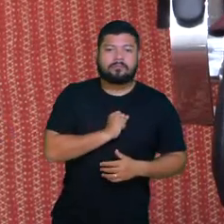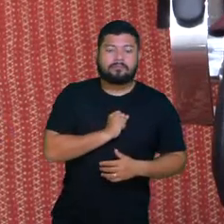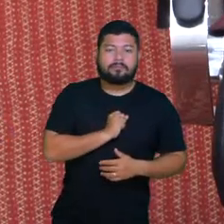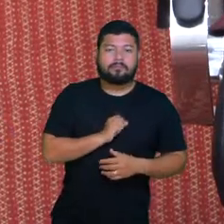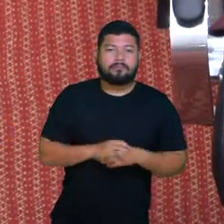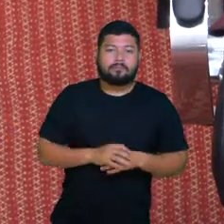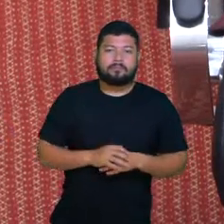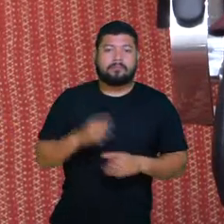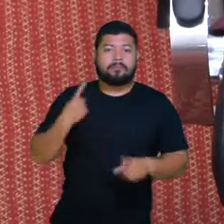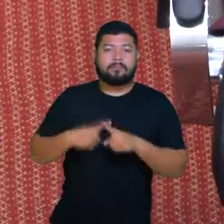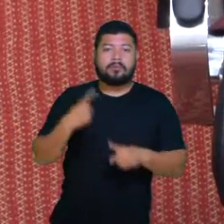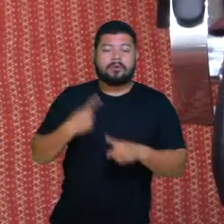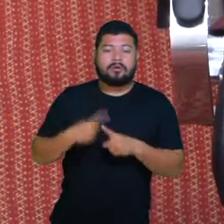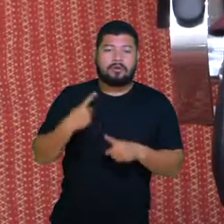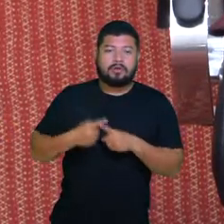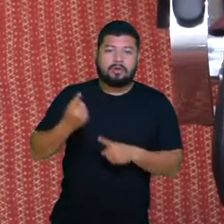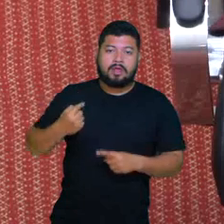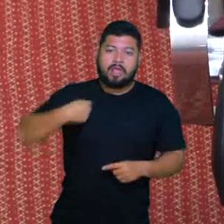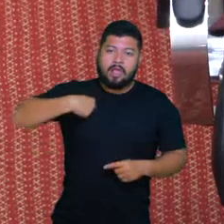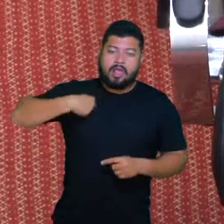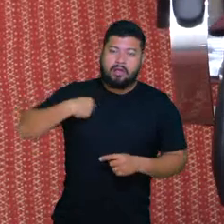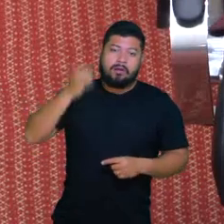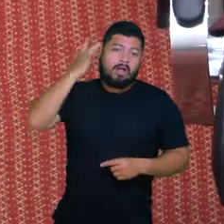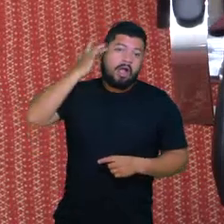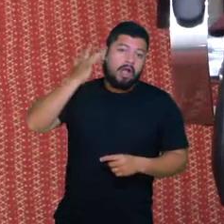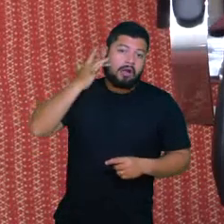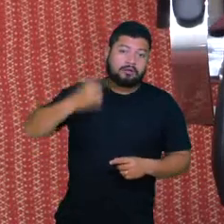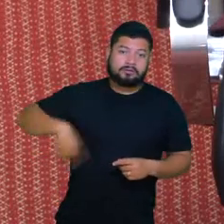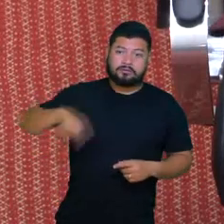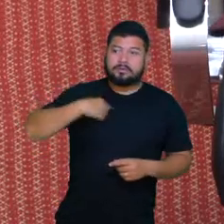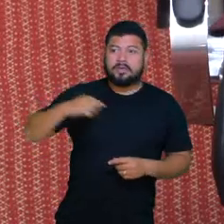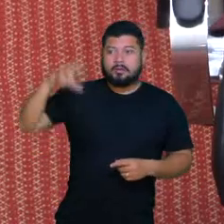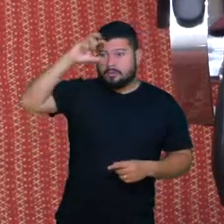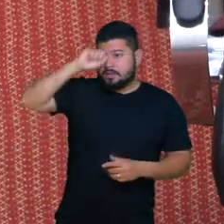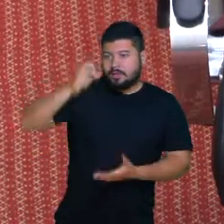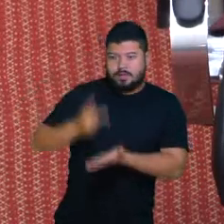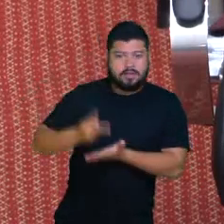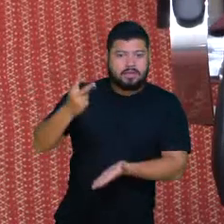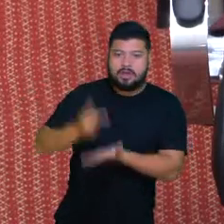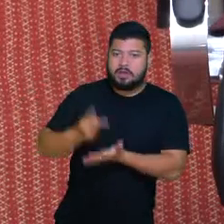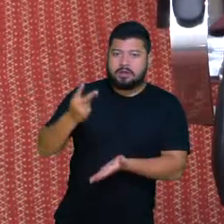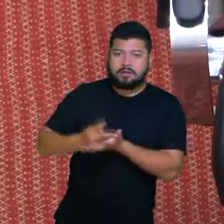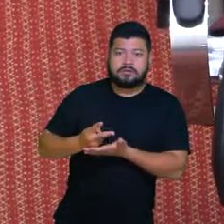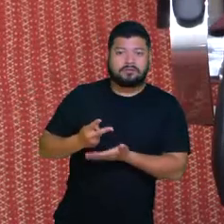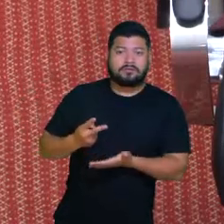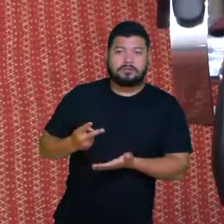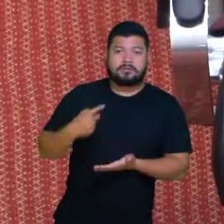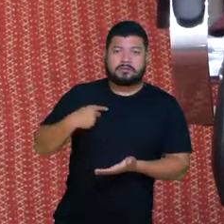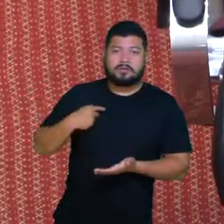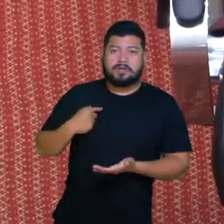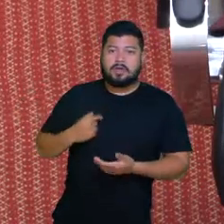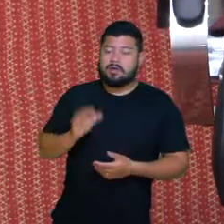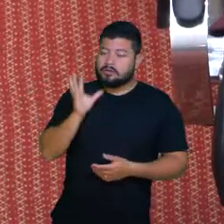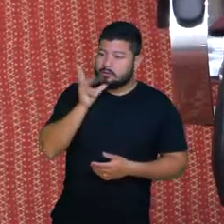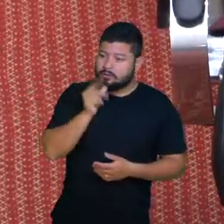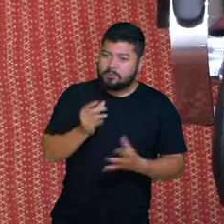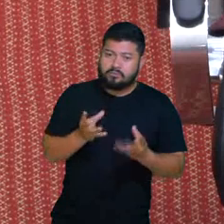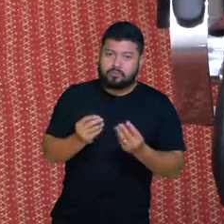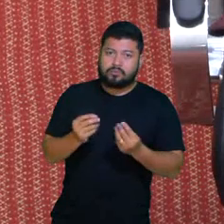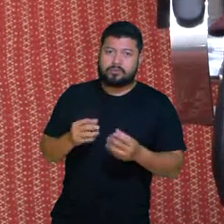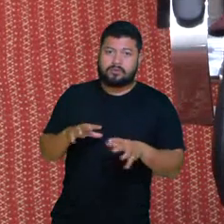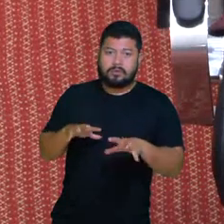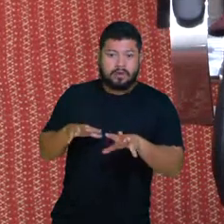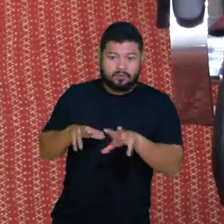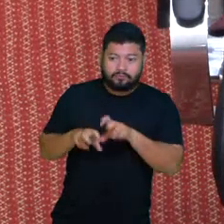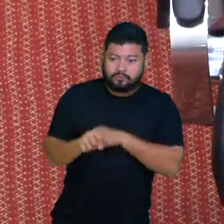acho que a gente tem que aprender sempre eu Demi muito para ir pra frente de uma turma de formação sindical por